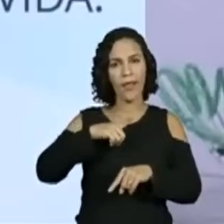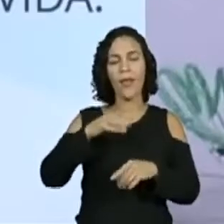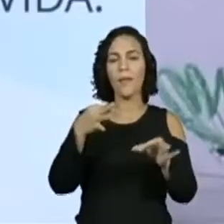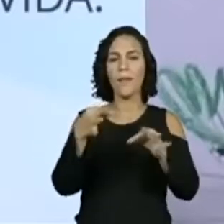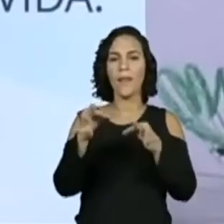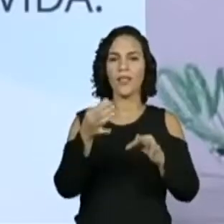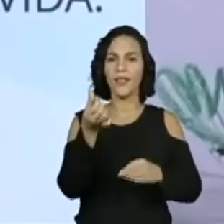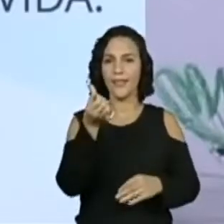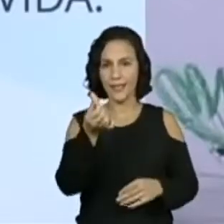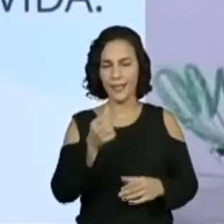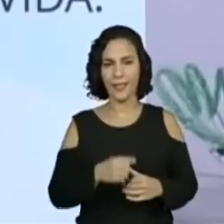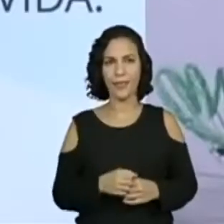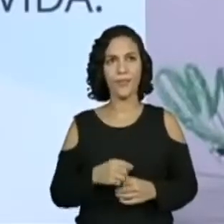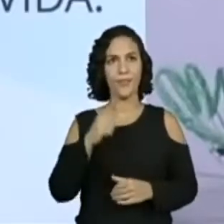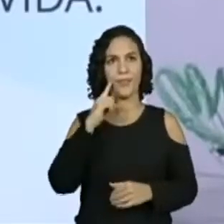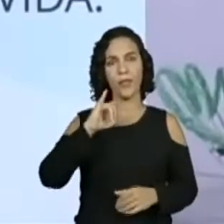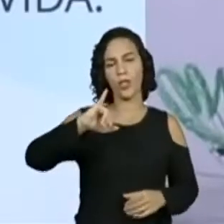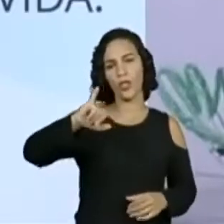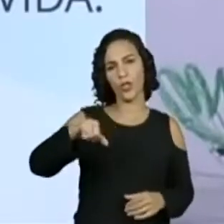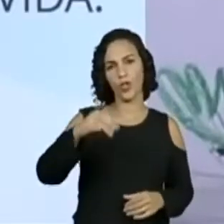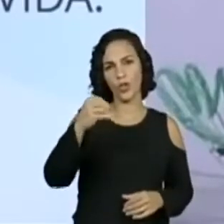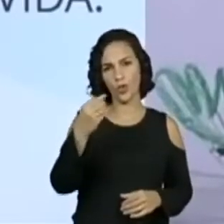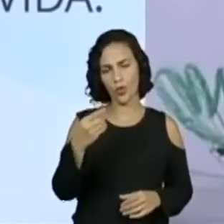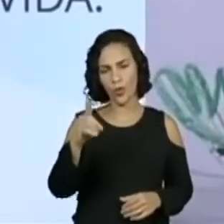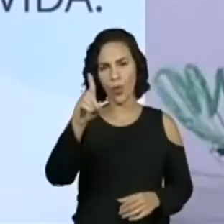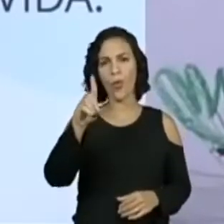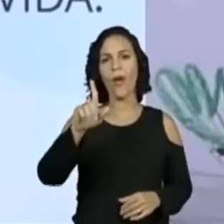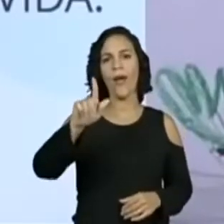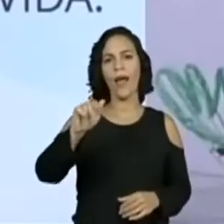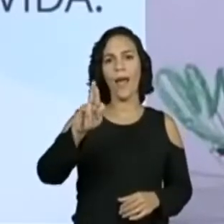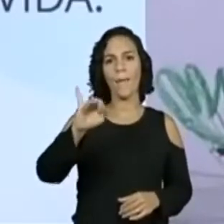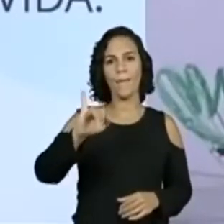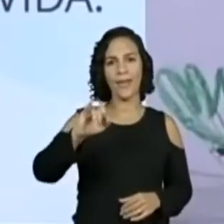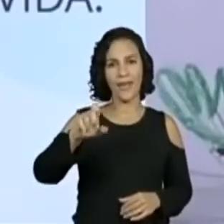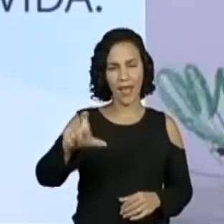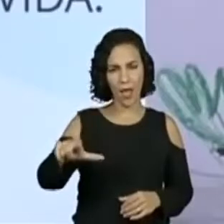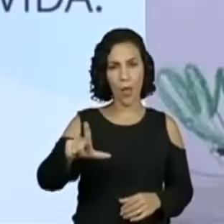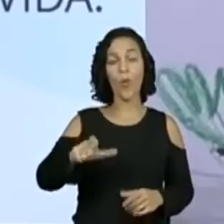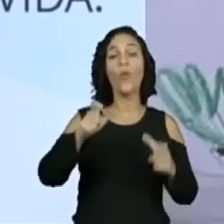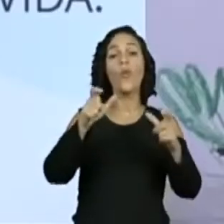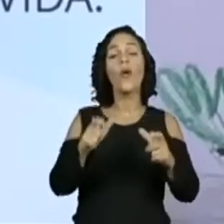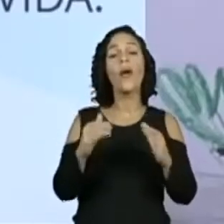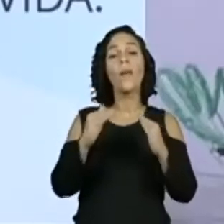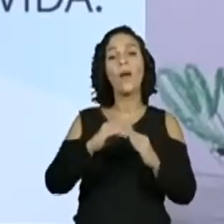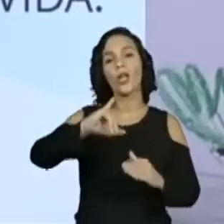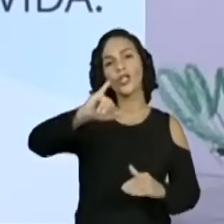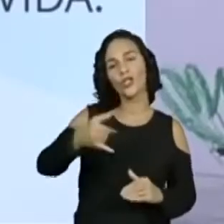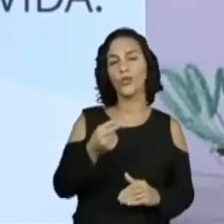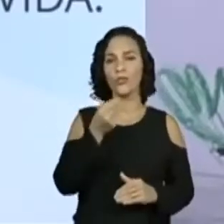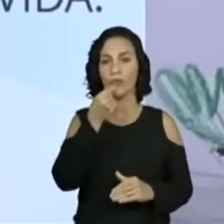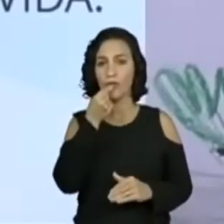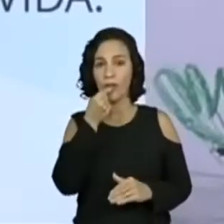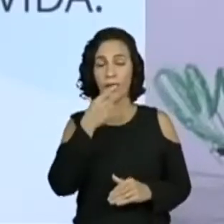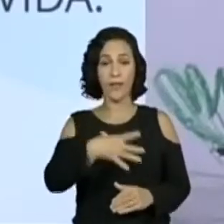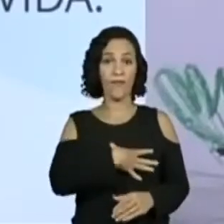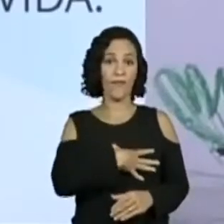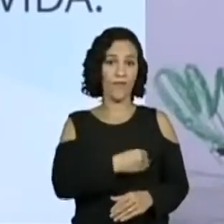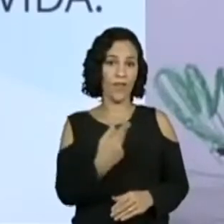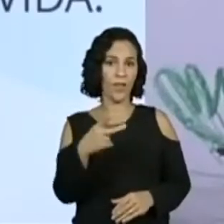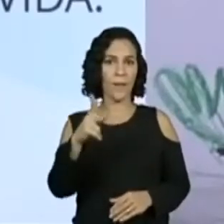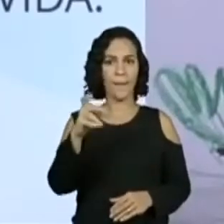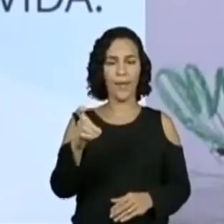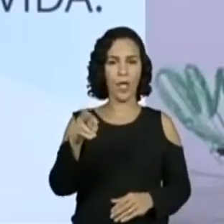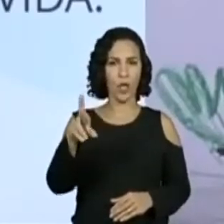página 6. João Gabriel, de Jundiaí, com o filho Pedro.